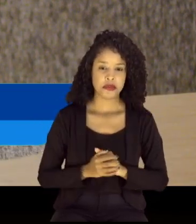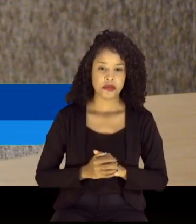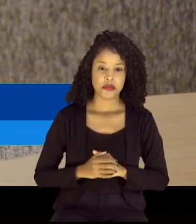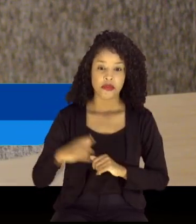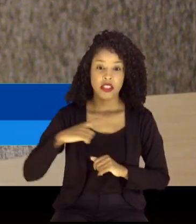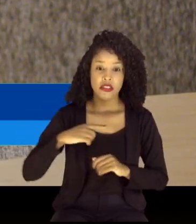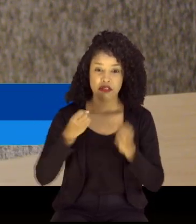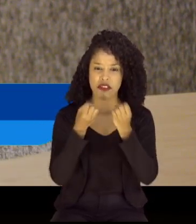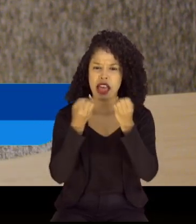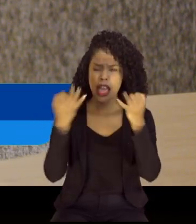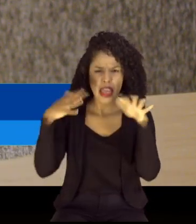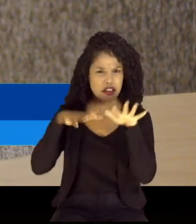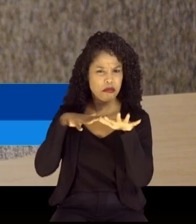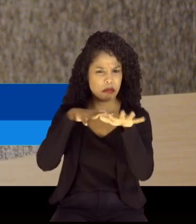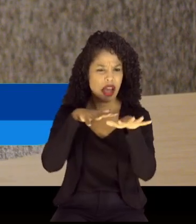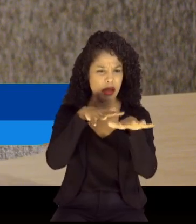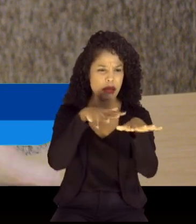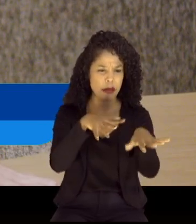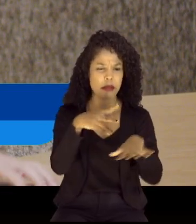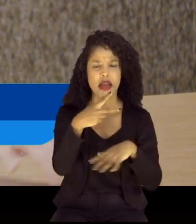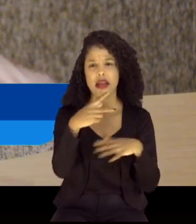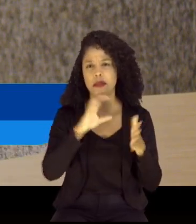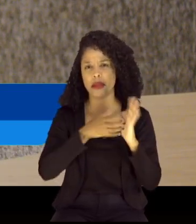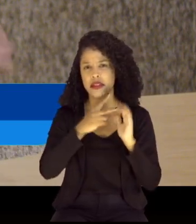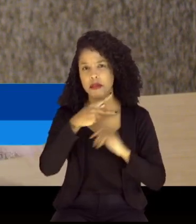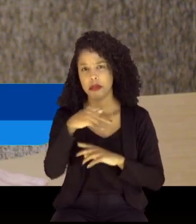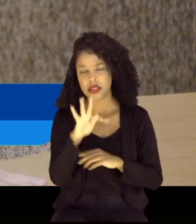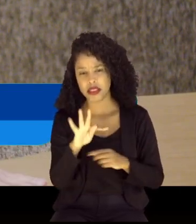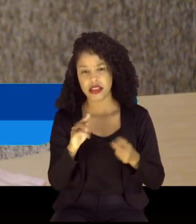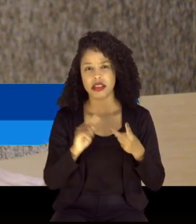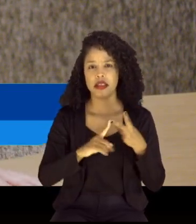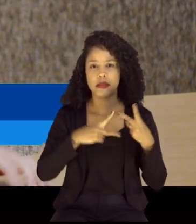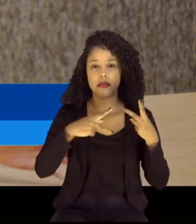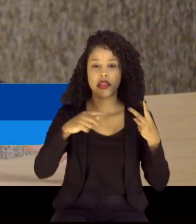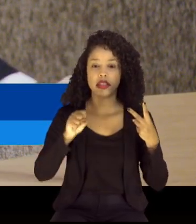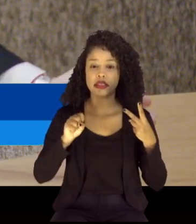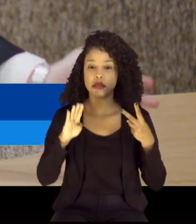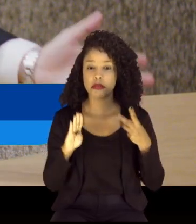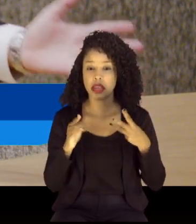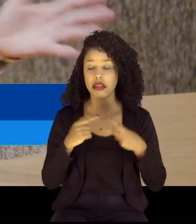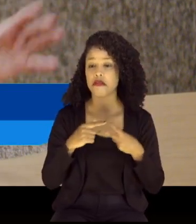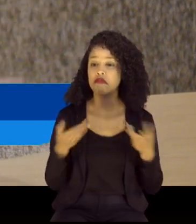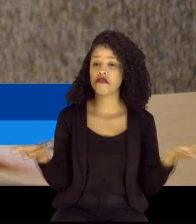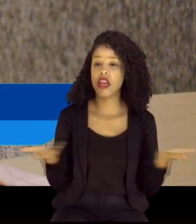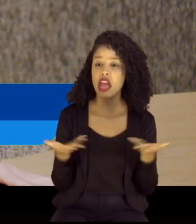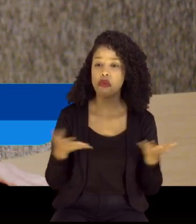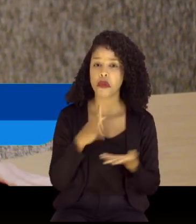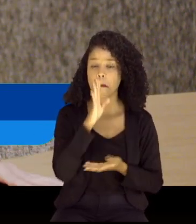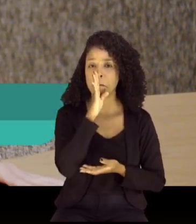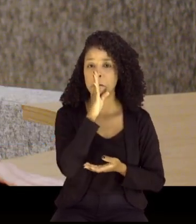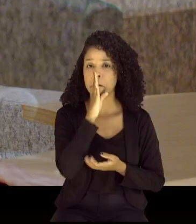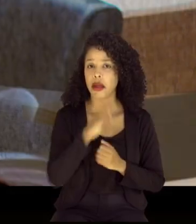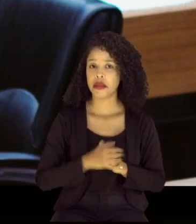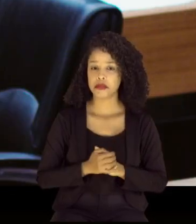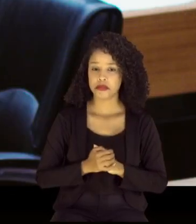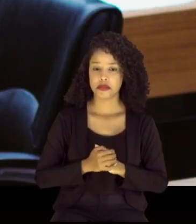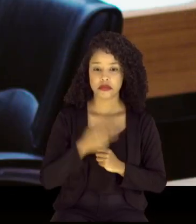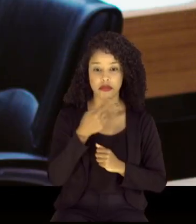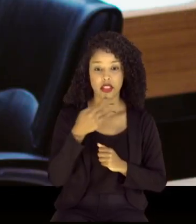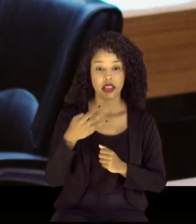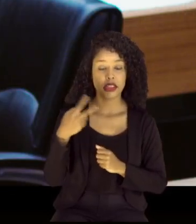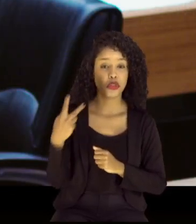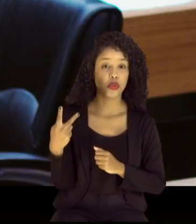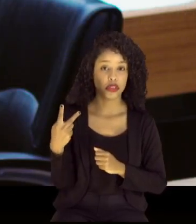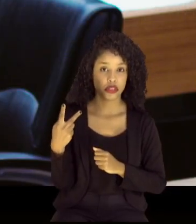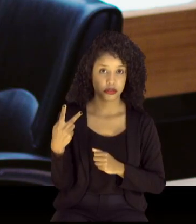a turma do PT, do PSB, pau em Bolsonaro. E eu me pergunto o que agora é que foi silêncio feito. Silêncio total, rapaz. 332, Feitosa.